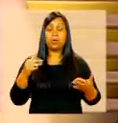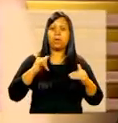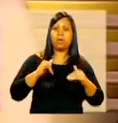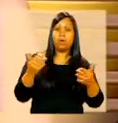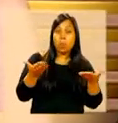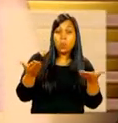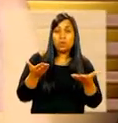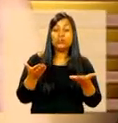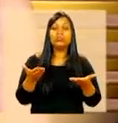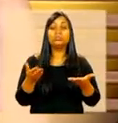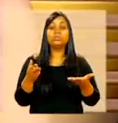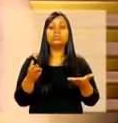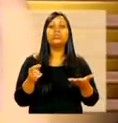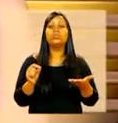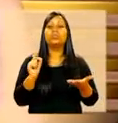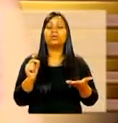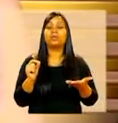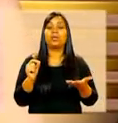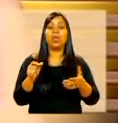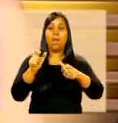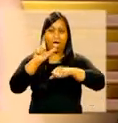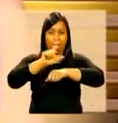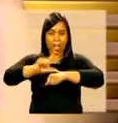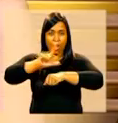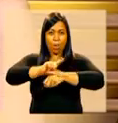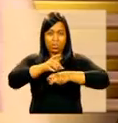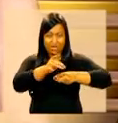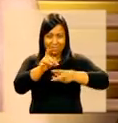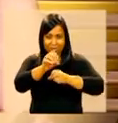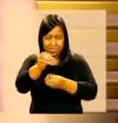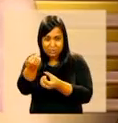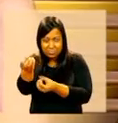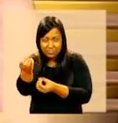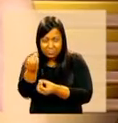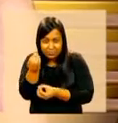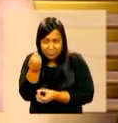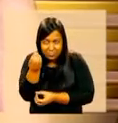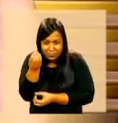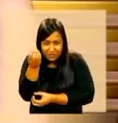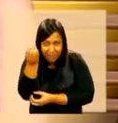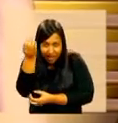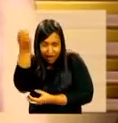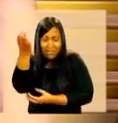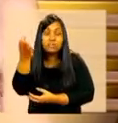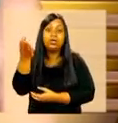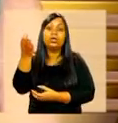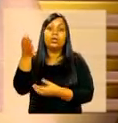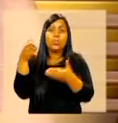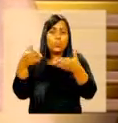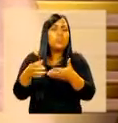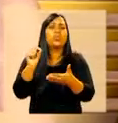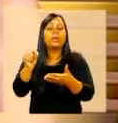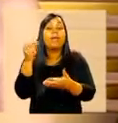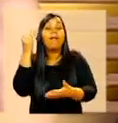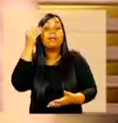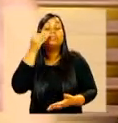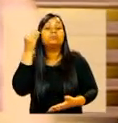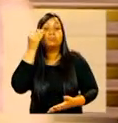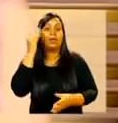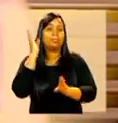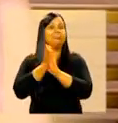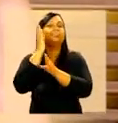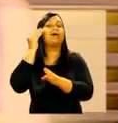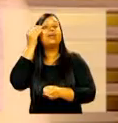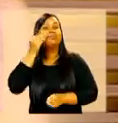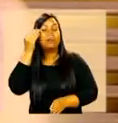que hoje a agência de viagem, ela achou esse nicho, né? Que é a experiência. A